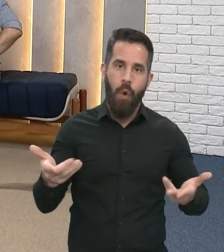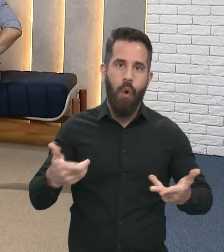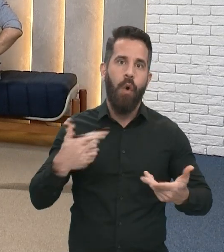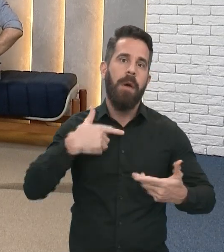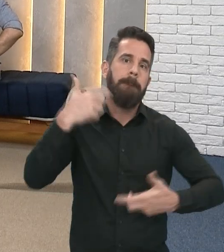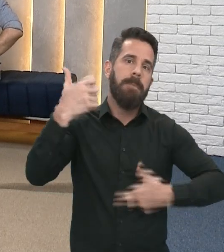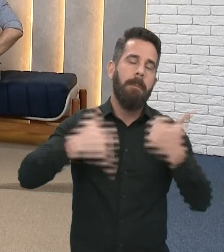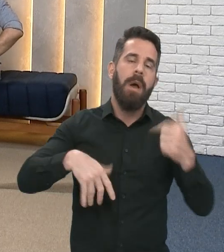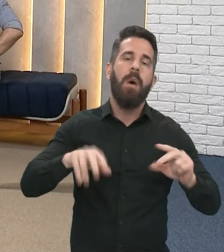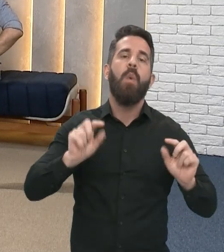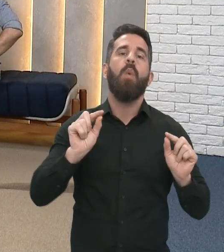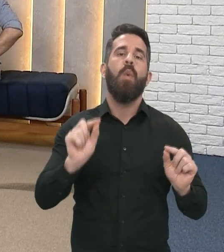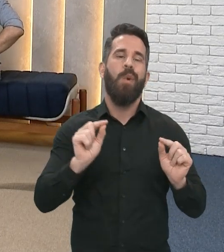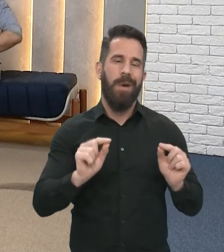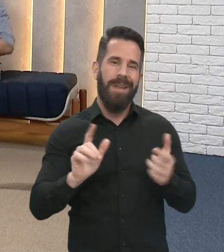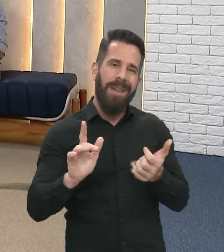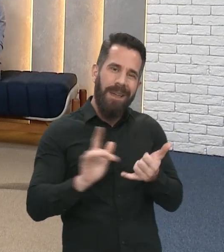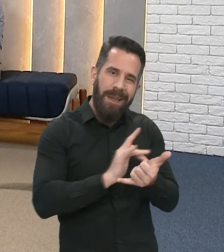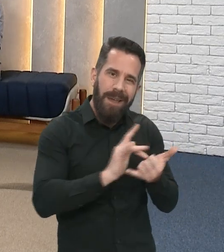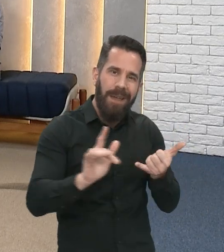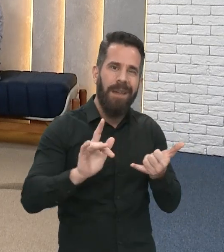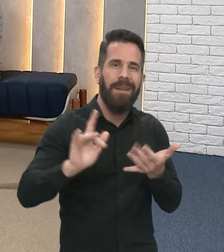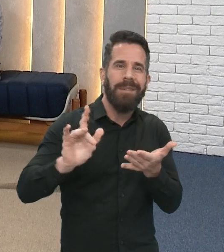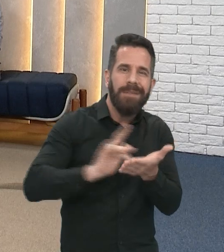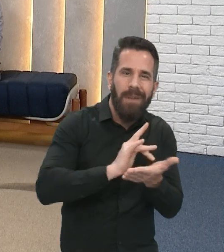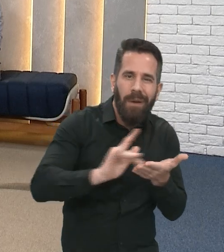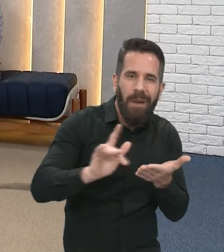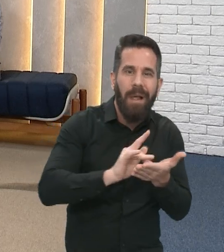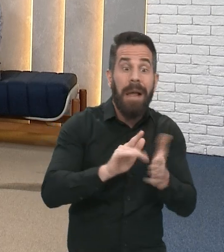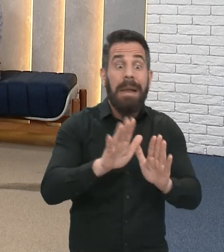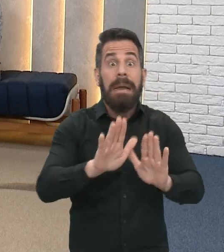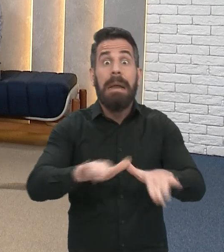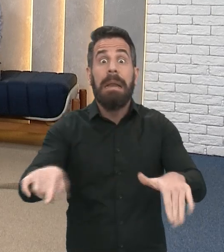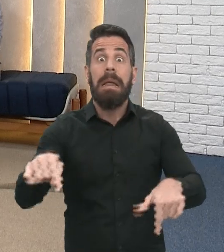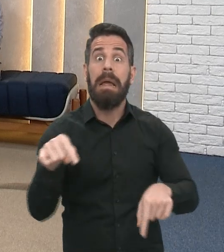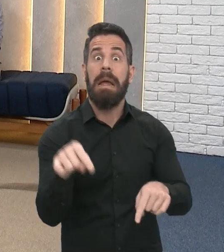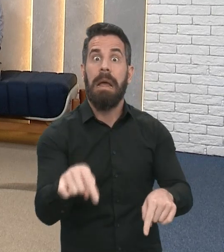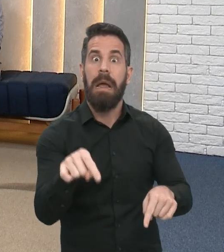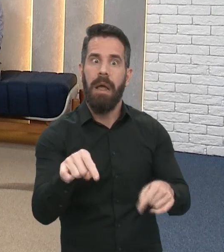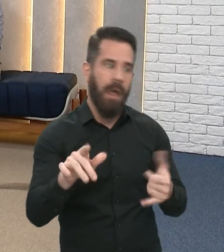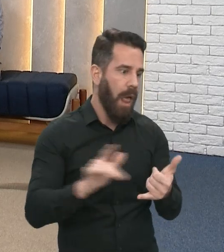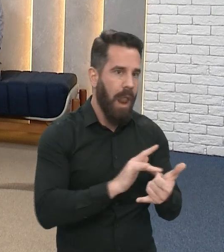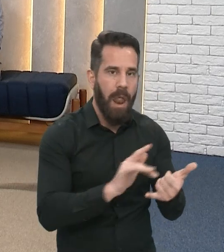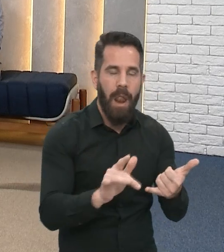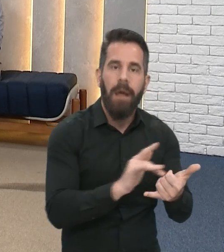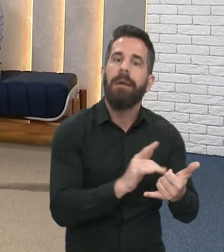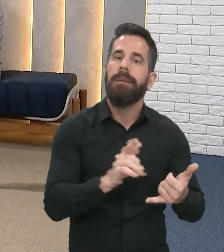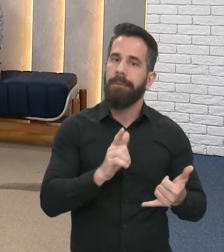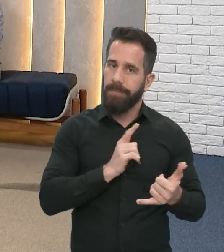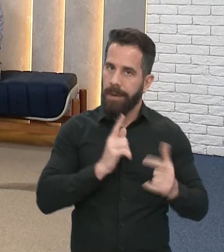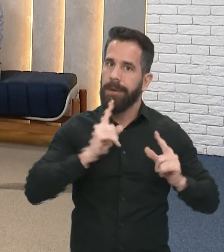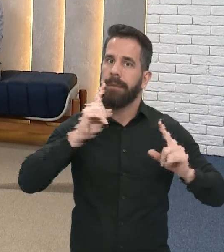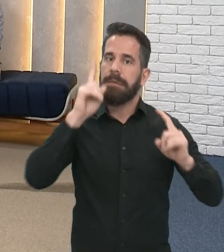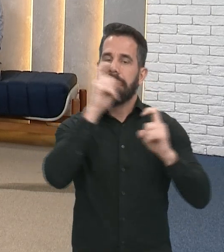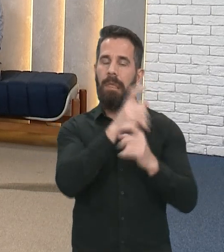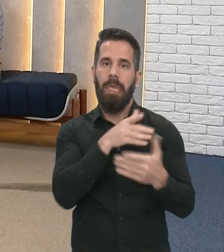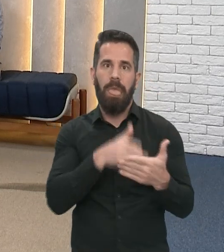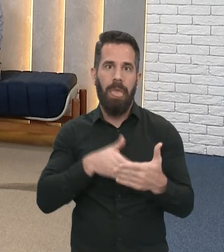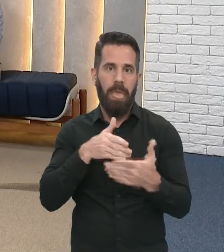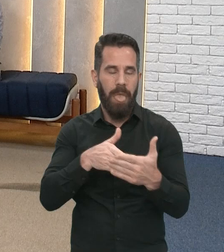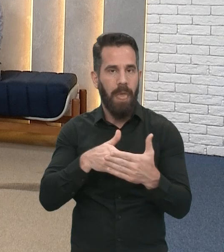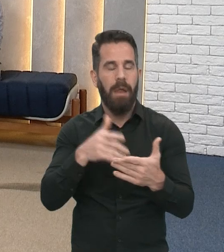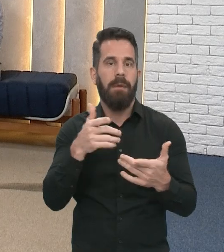digitais na primeira infância. É que estudos mostram as dificuldades que podem ser enfrentadas pelo uso excessivo